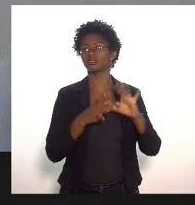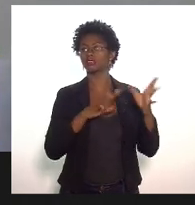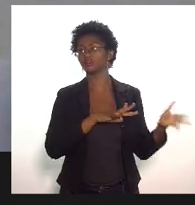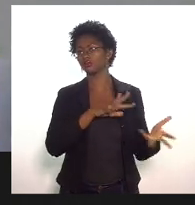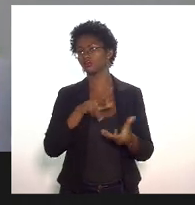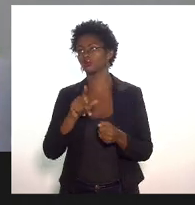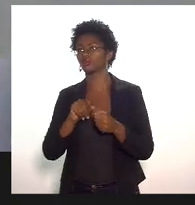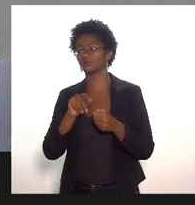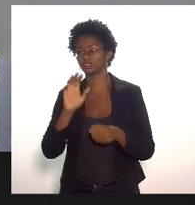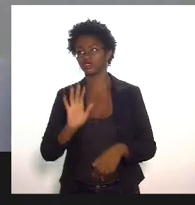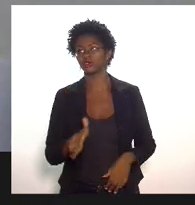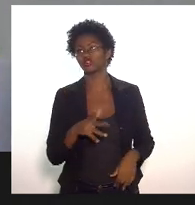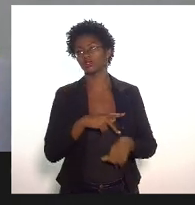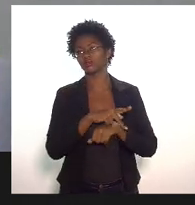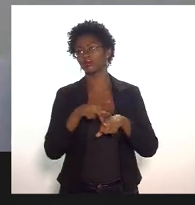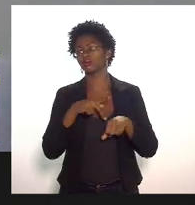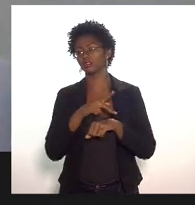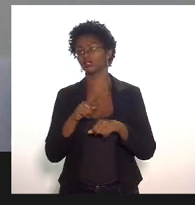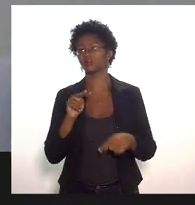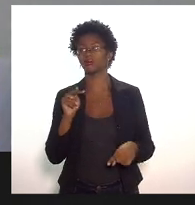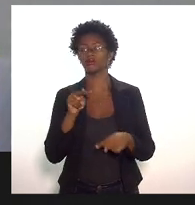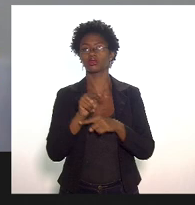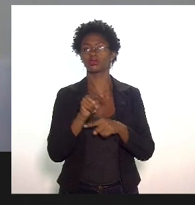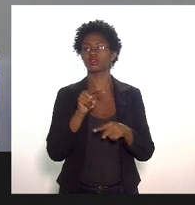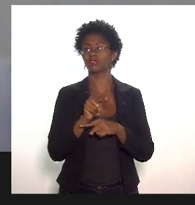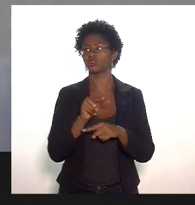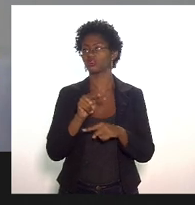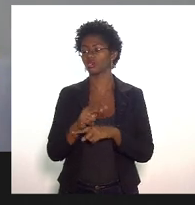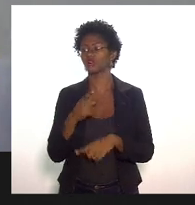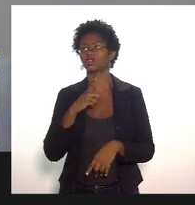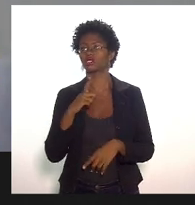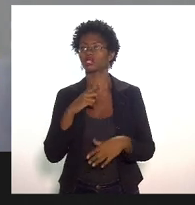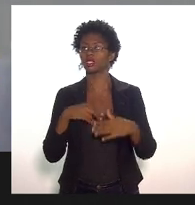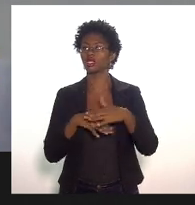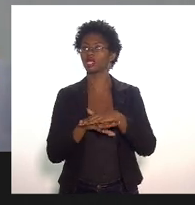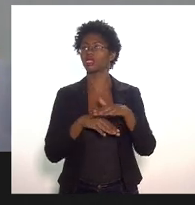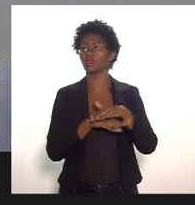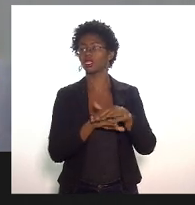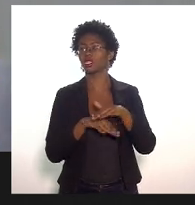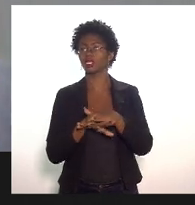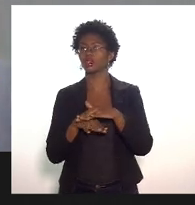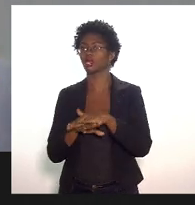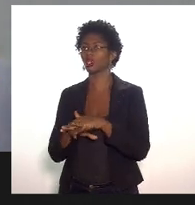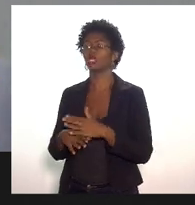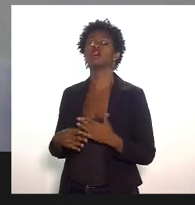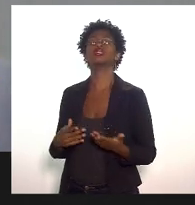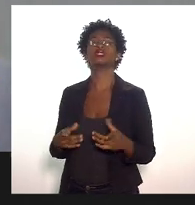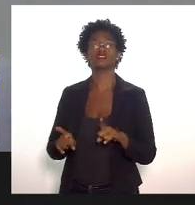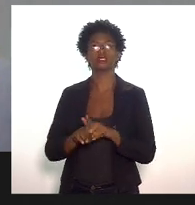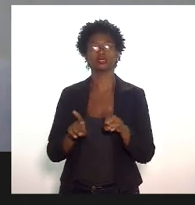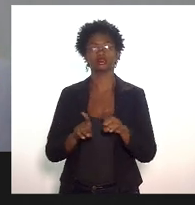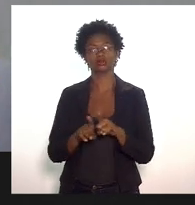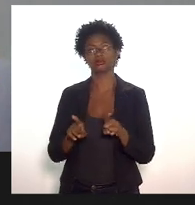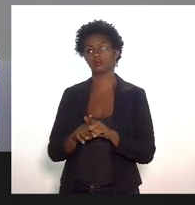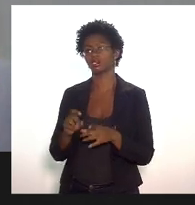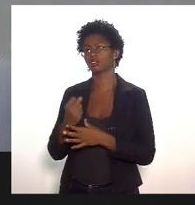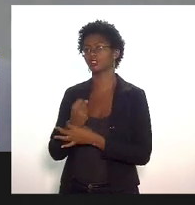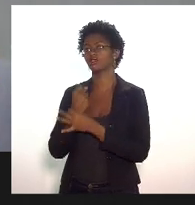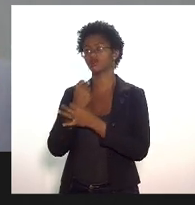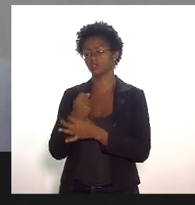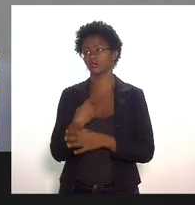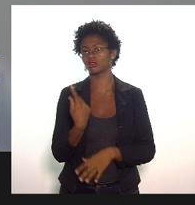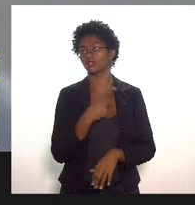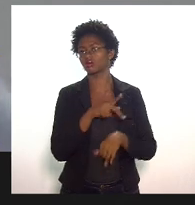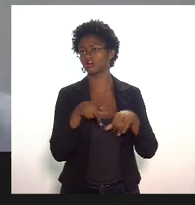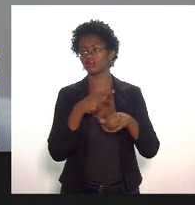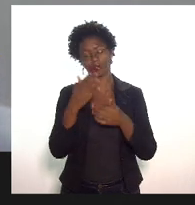países. Proteger, criando uma reserva de mercado importante e defendendo o nosso nacionalismo. Obrigado, senador,